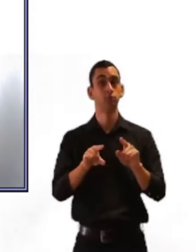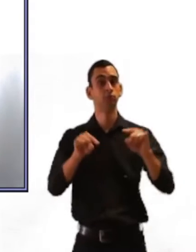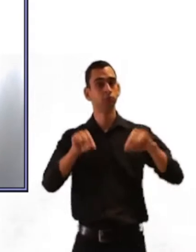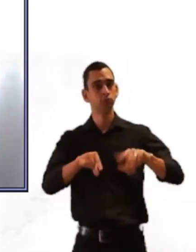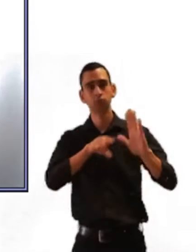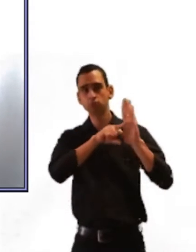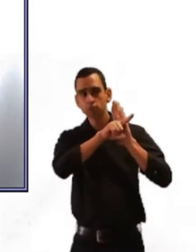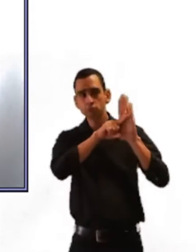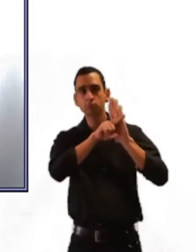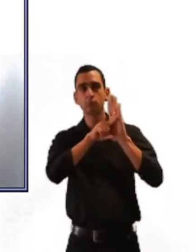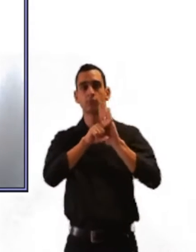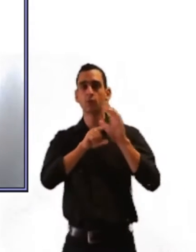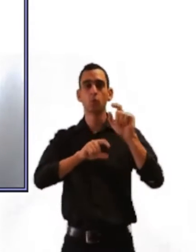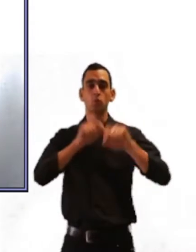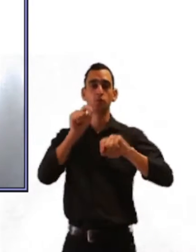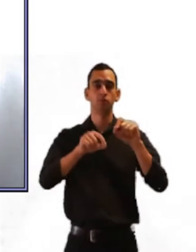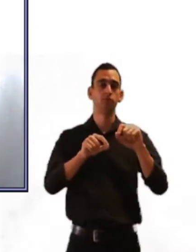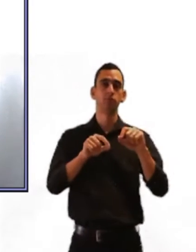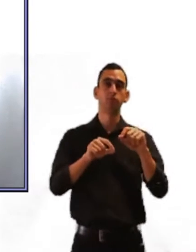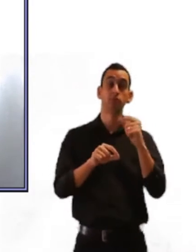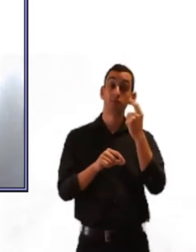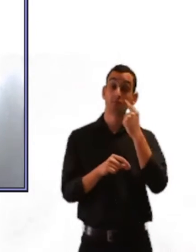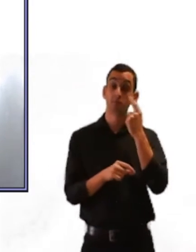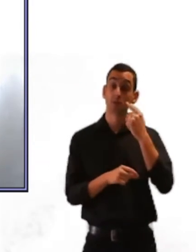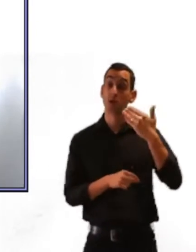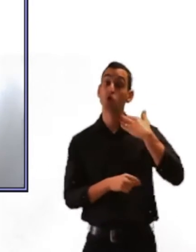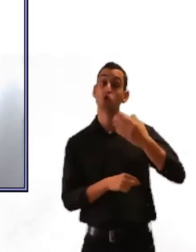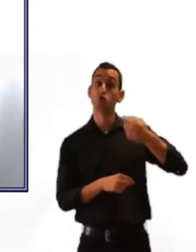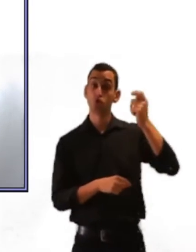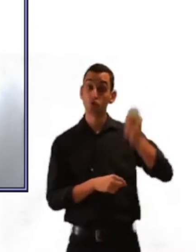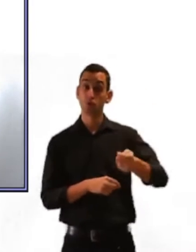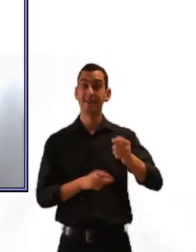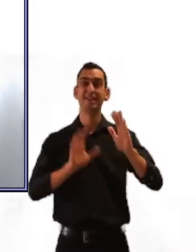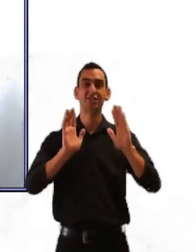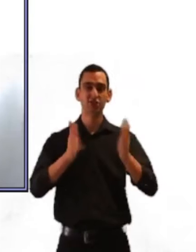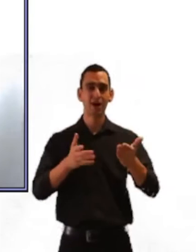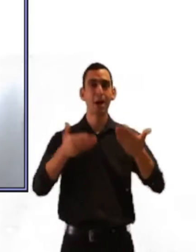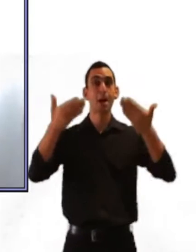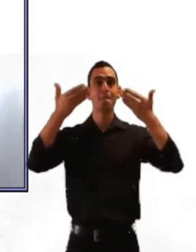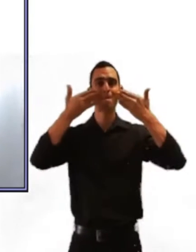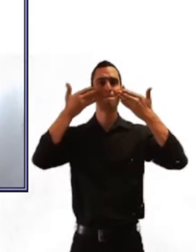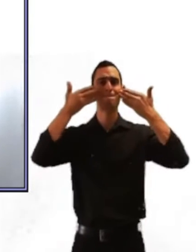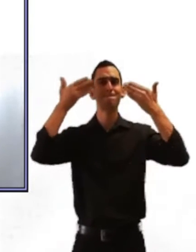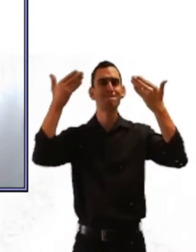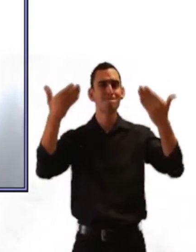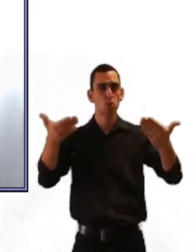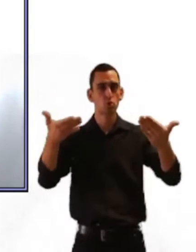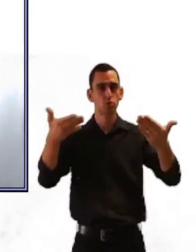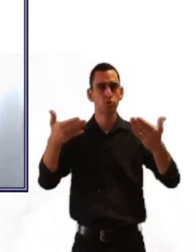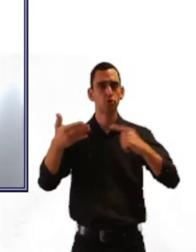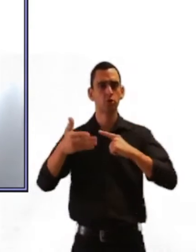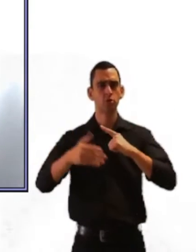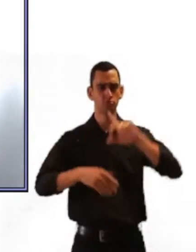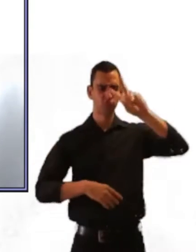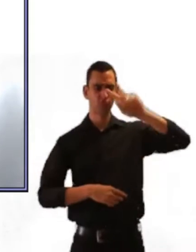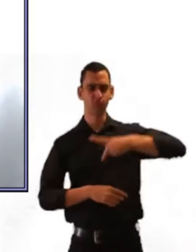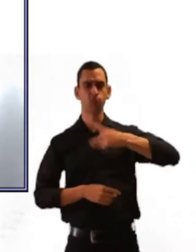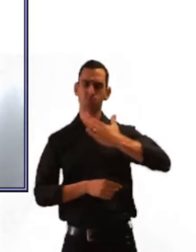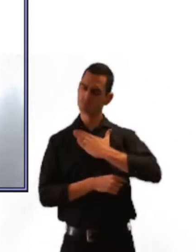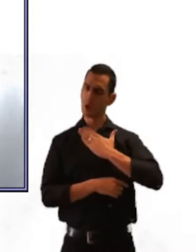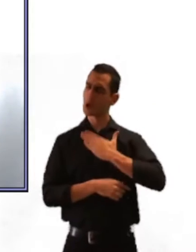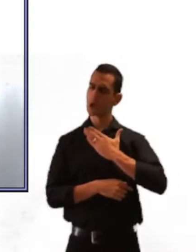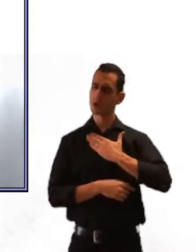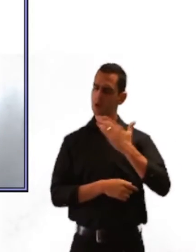aquelas situações em que o juiz já exteriorizou, ele já materializou uma conduta que